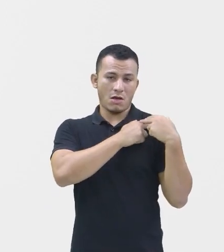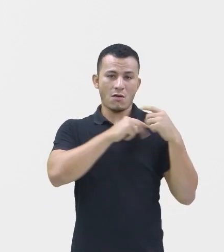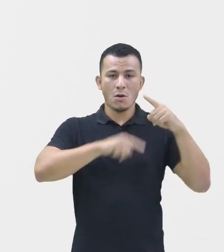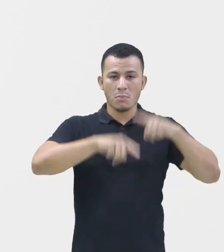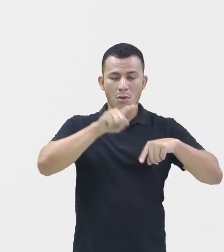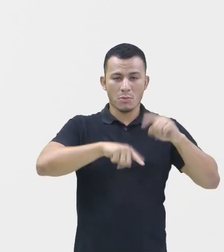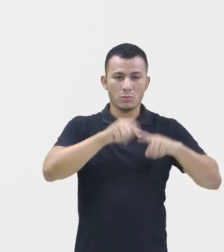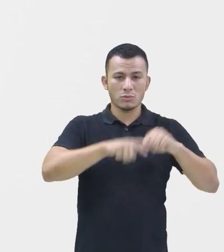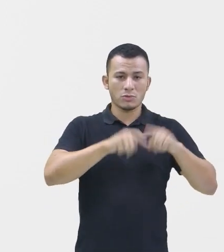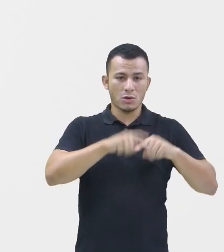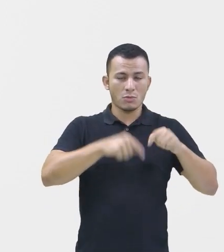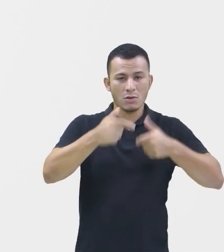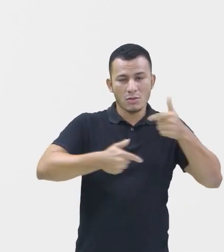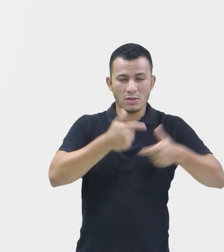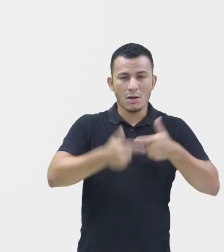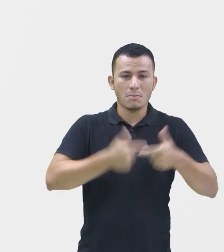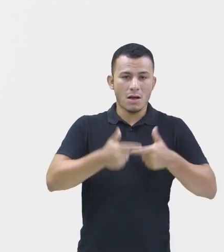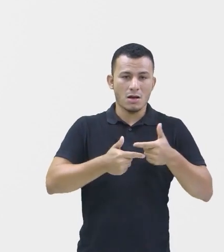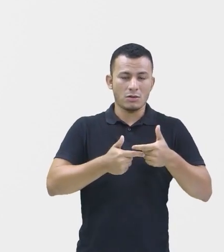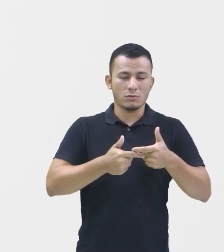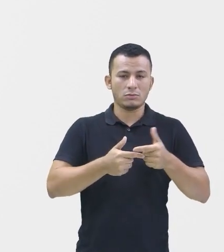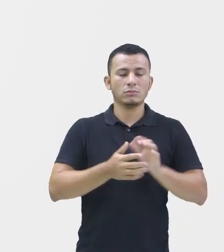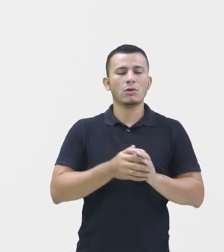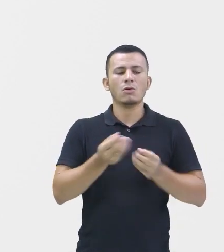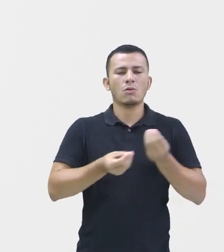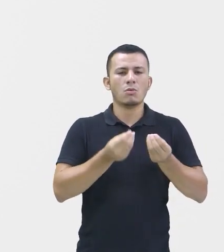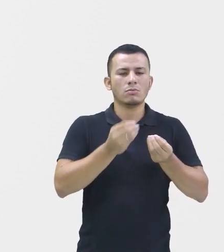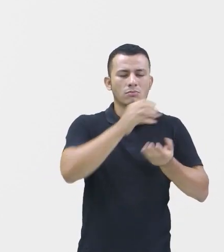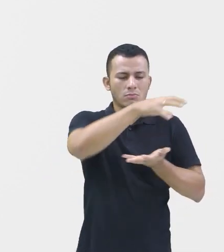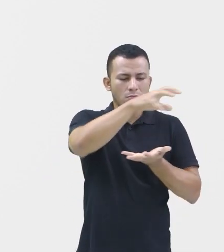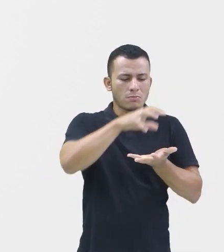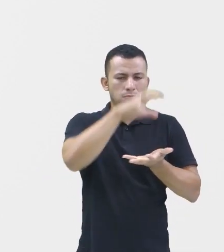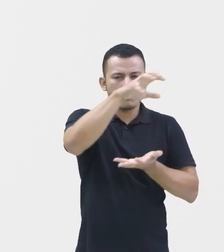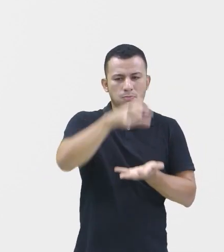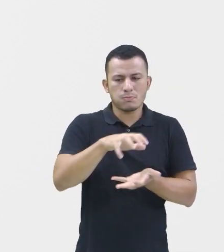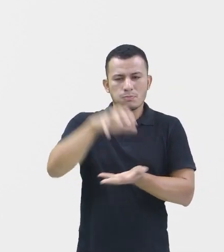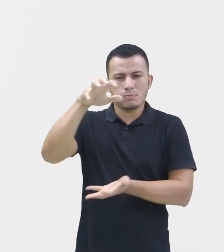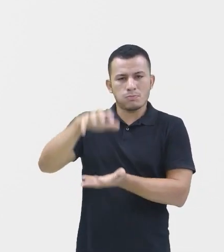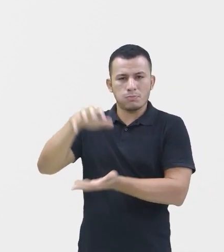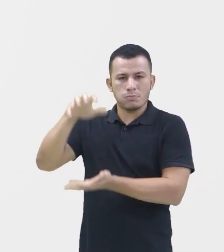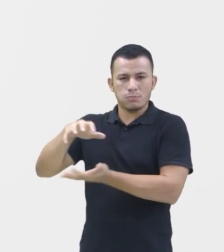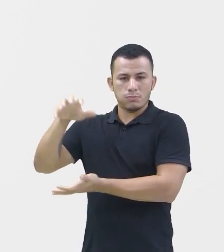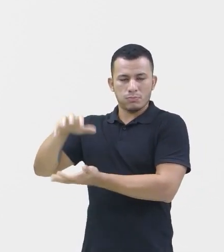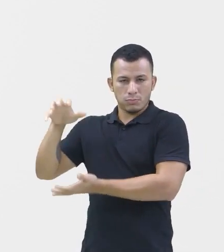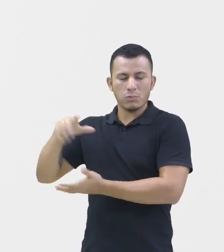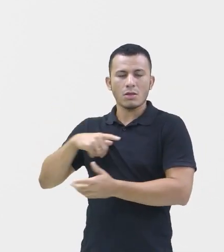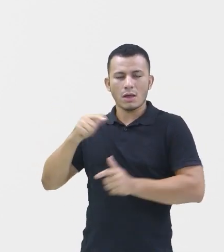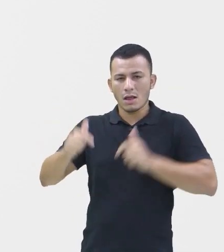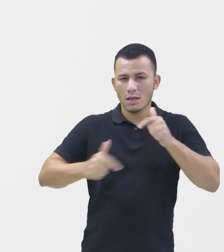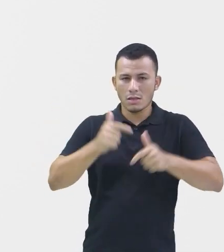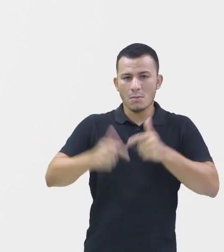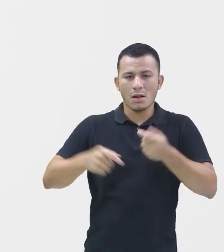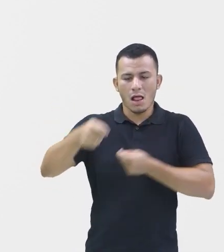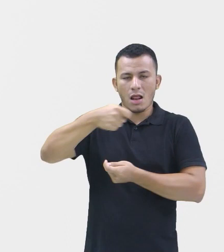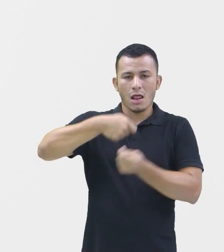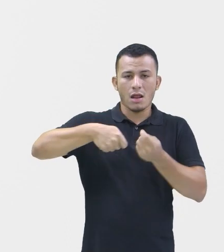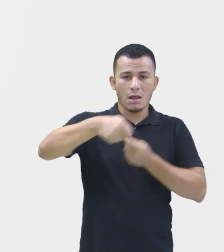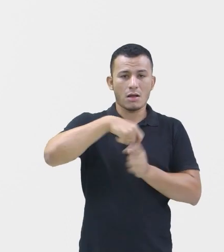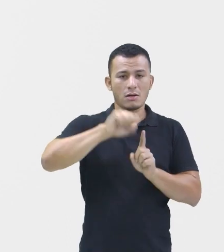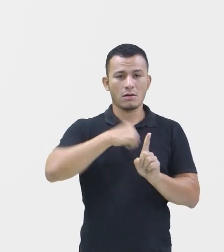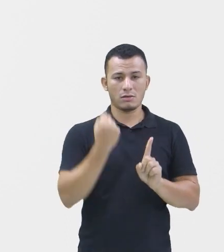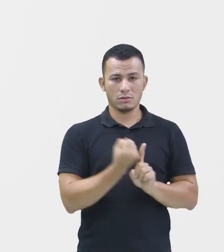matéria-prima. Os recursos produzidos por essas atividades estão na base das demais atividades econômicas